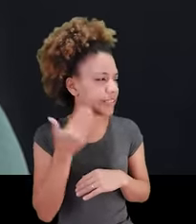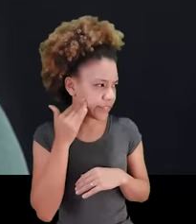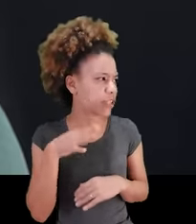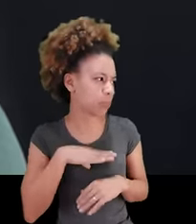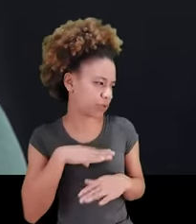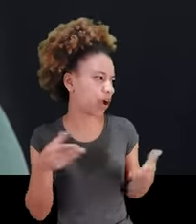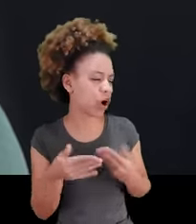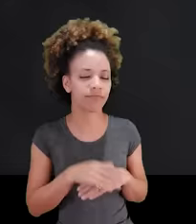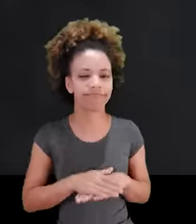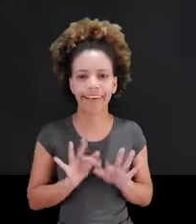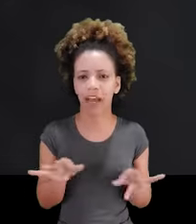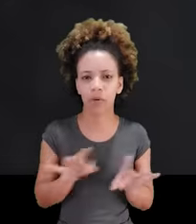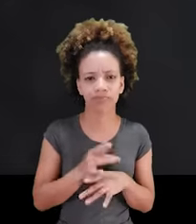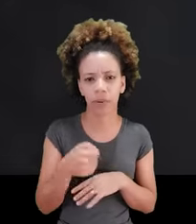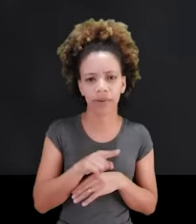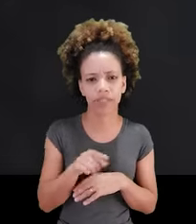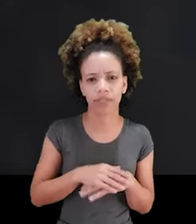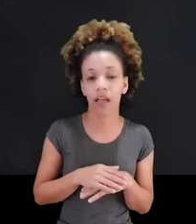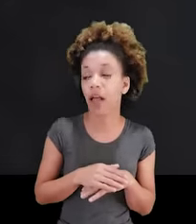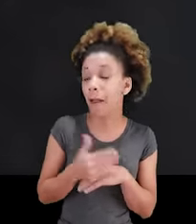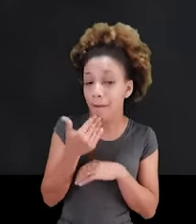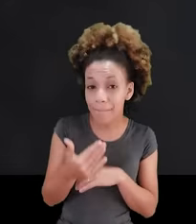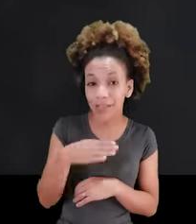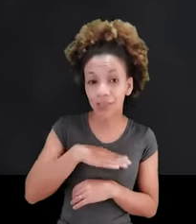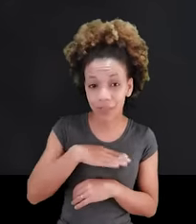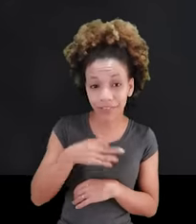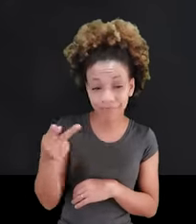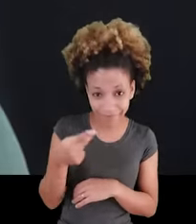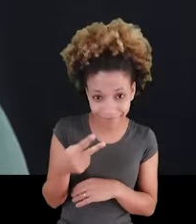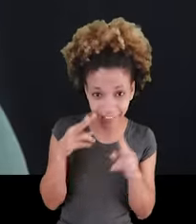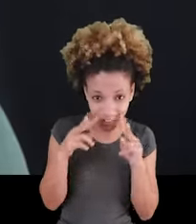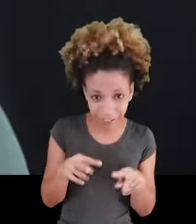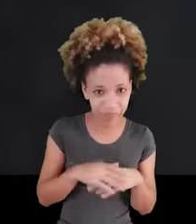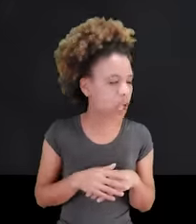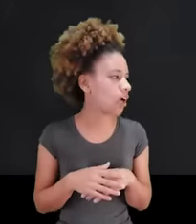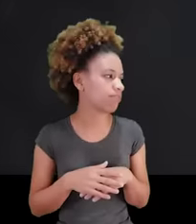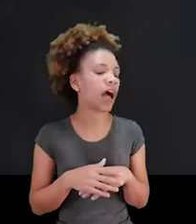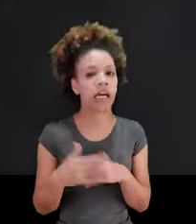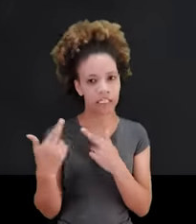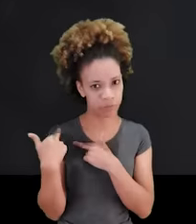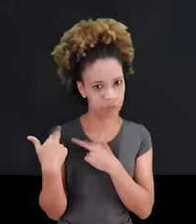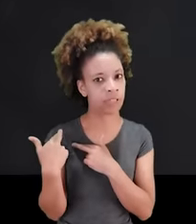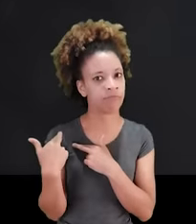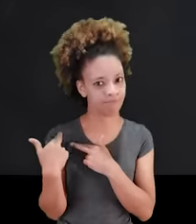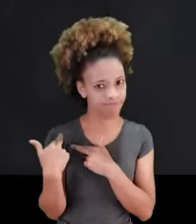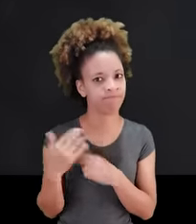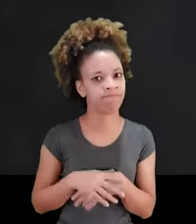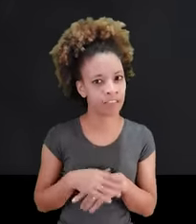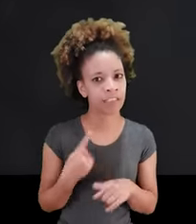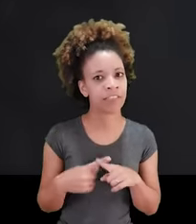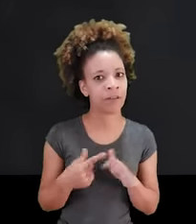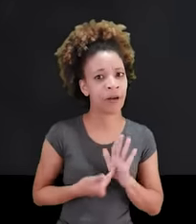Portugal agora. Acabou, não precisa mais. Eu peço, para todos os portugueses que estão a ver isto, muita responsabilidade. Muita responsabilidade. Estou aqui a